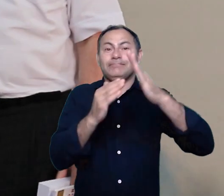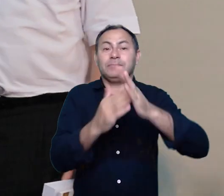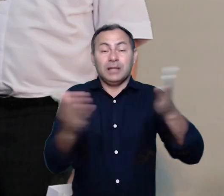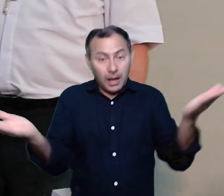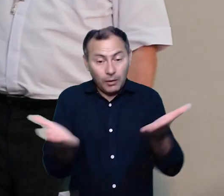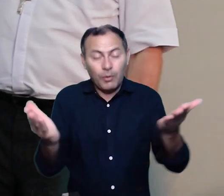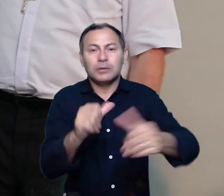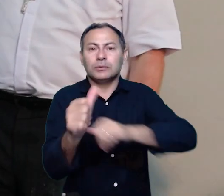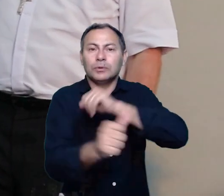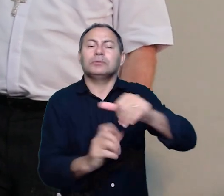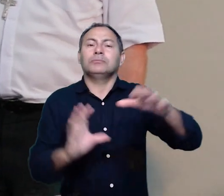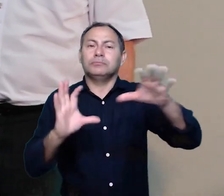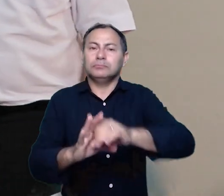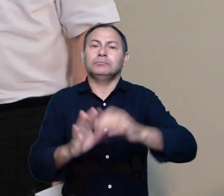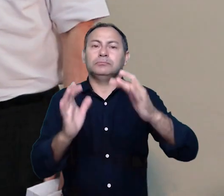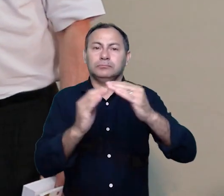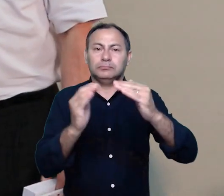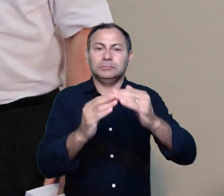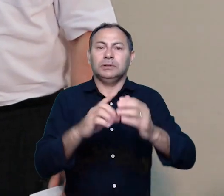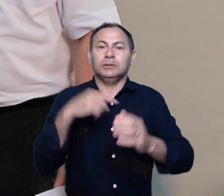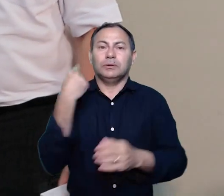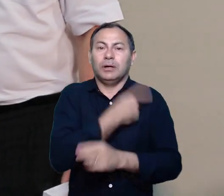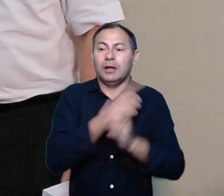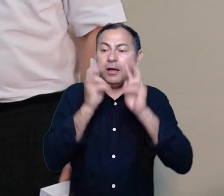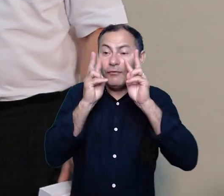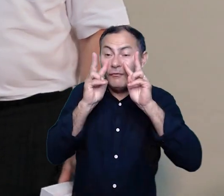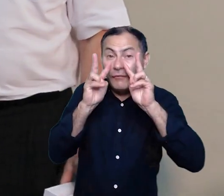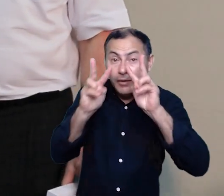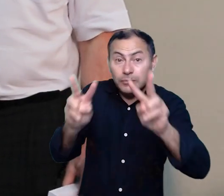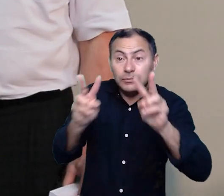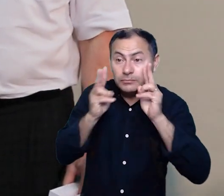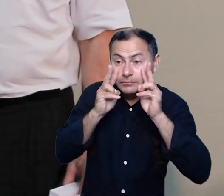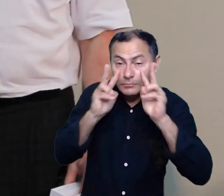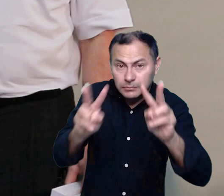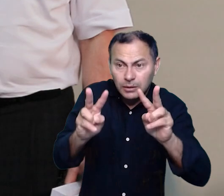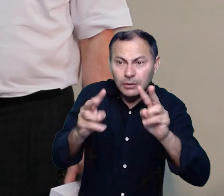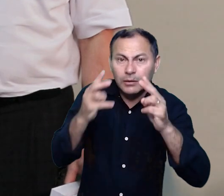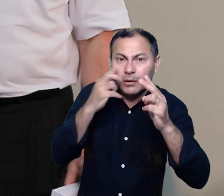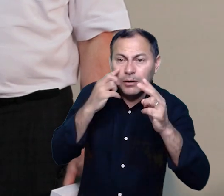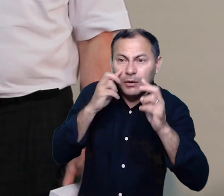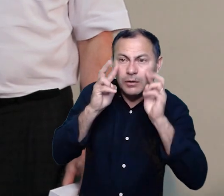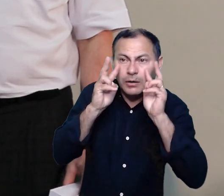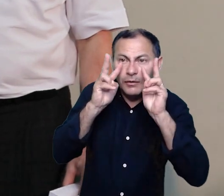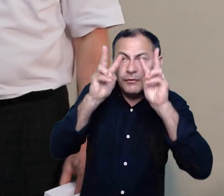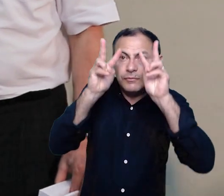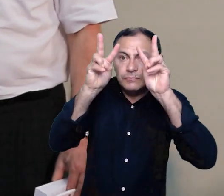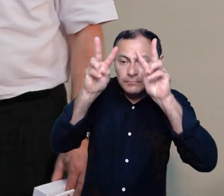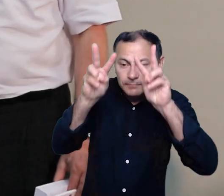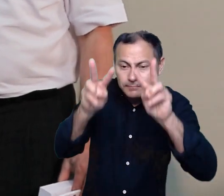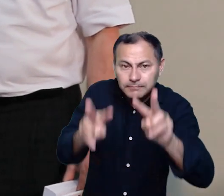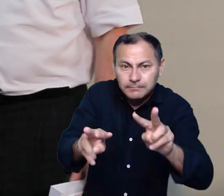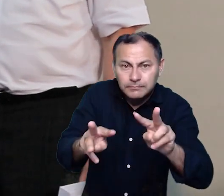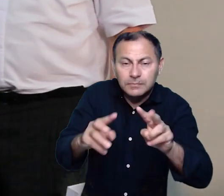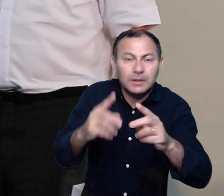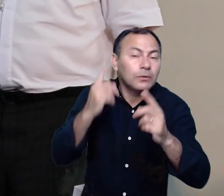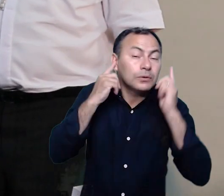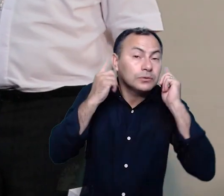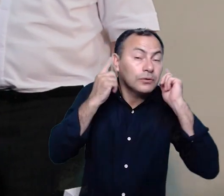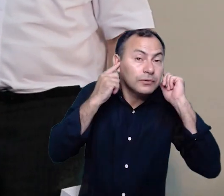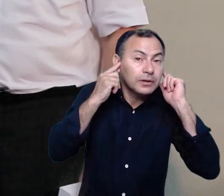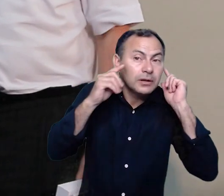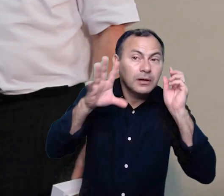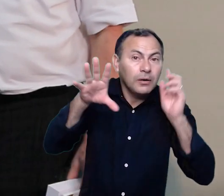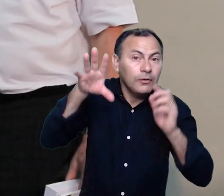inalcançável, agora nós vimos. Os olhos contemplaram,